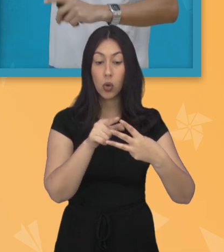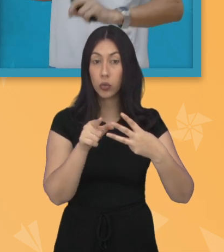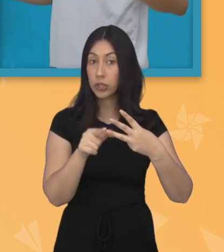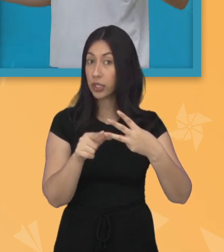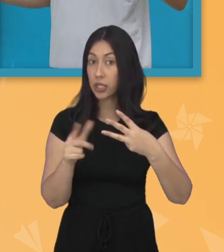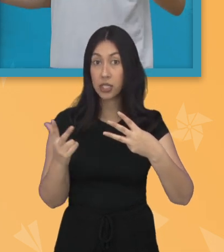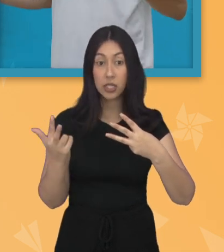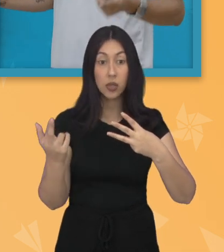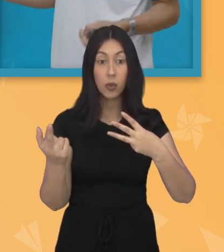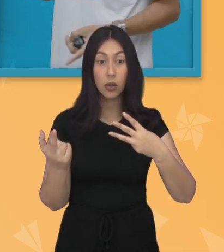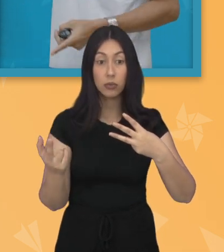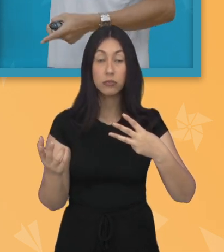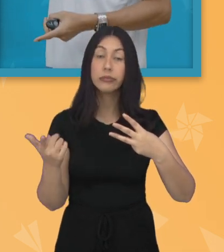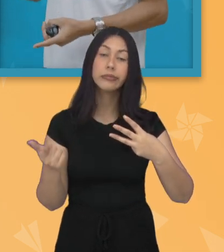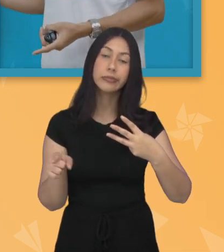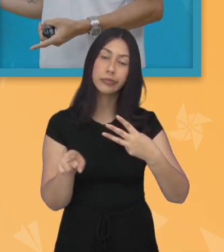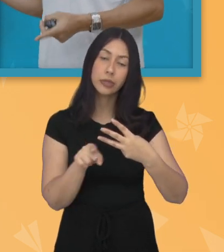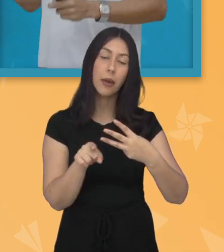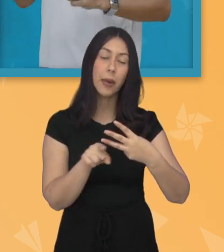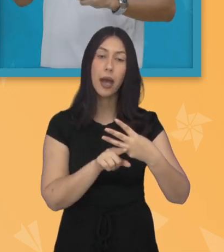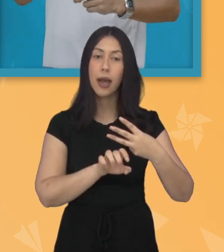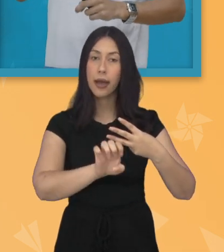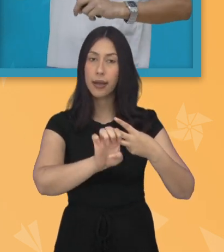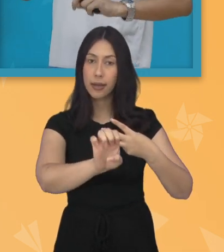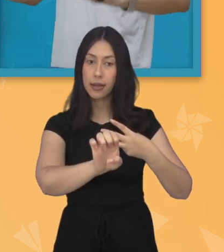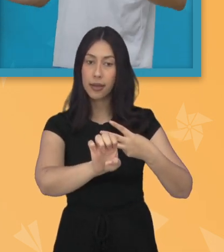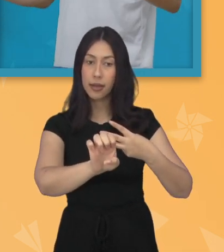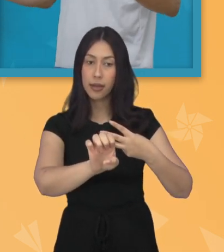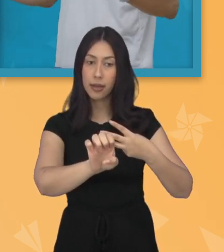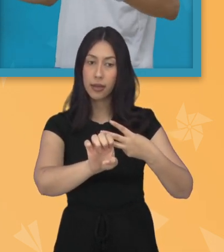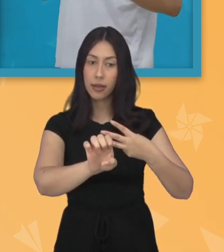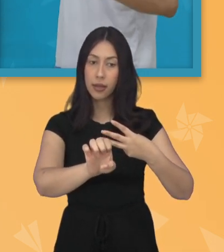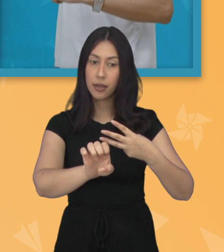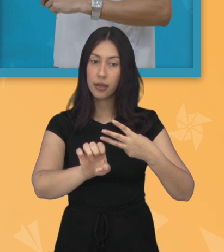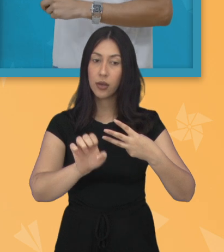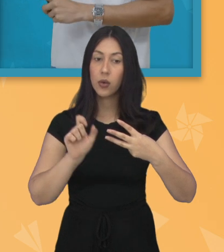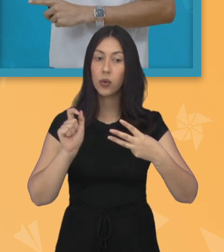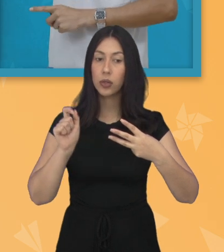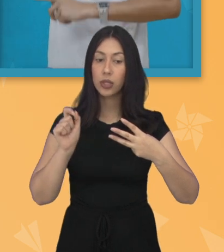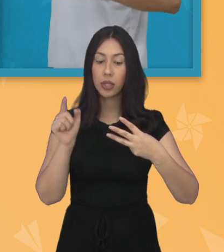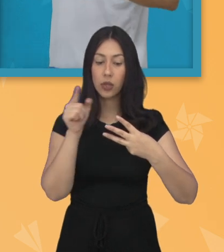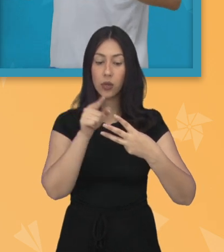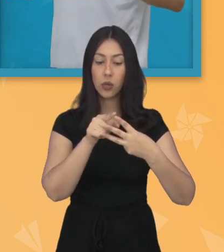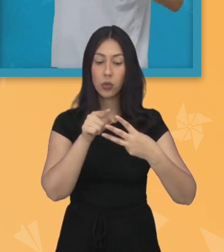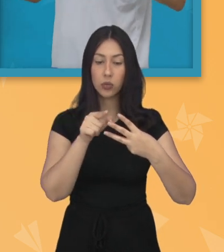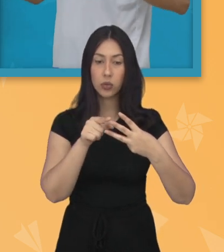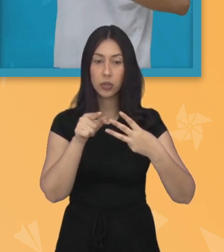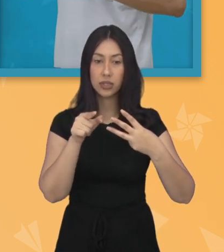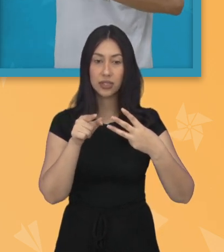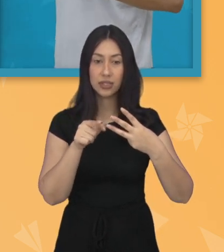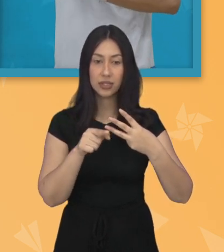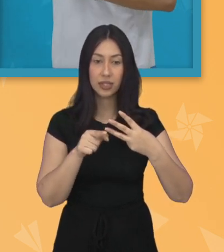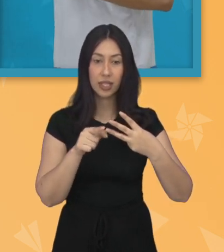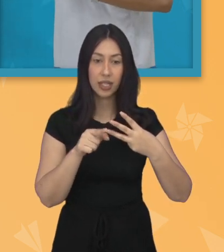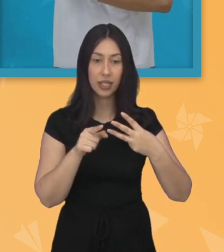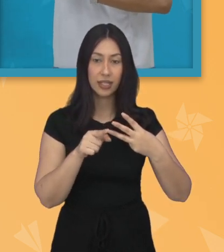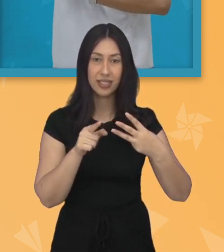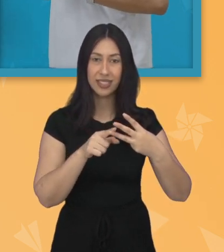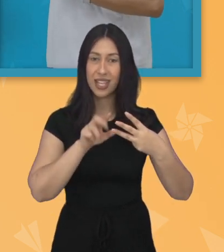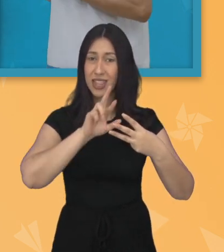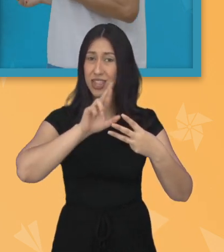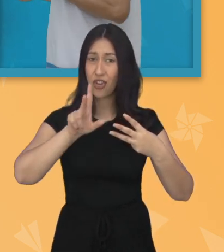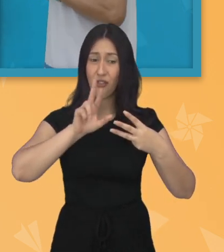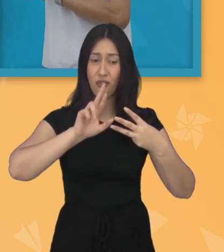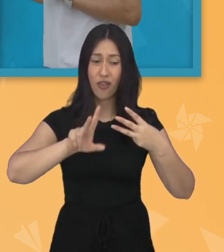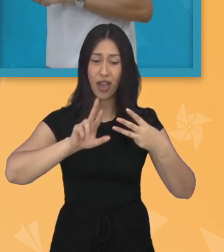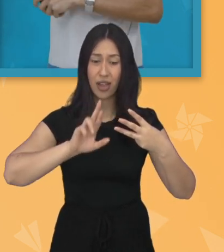1 e 3 são do mesmo óxido. E por fim, né, a tabela alternativa E fala que as amostras 1, 2 e 3 são